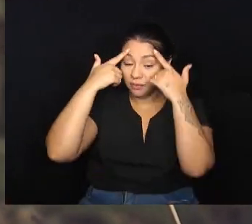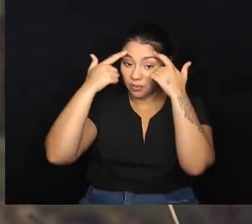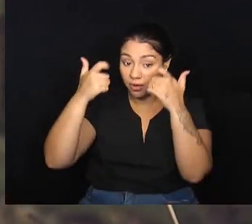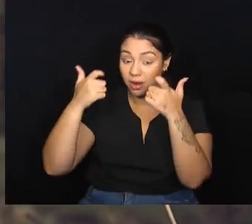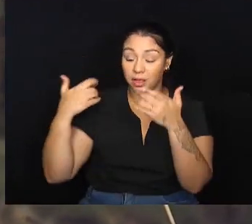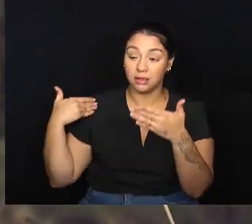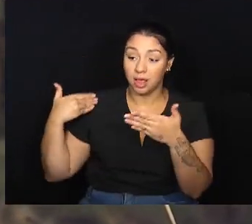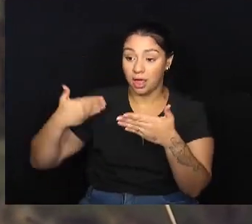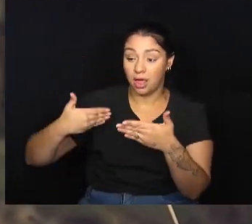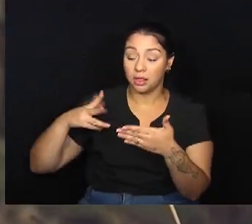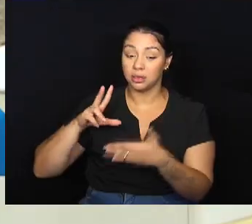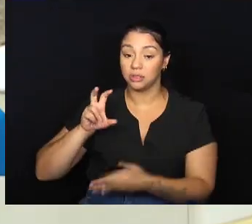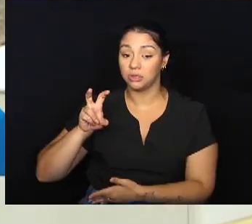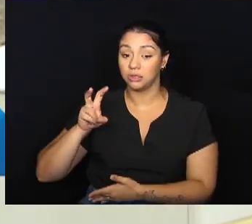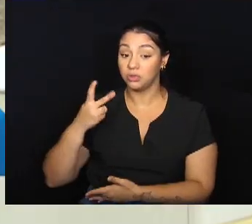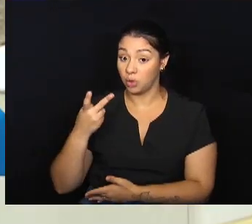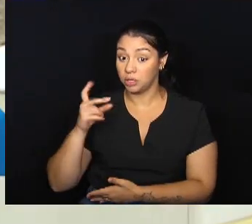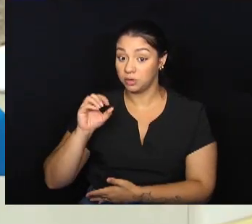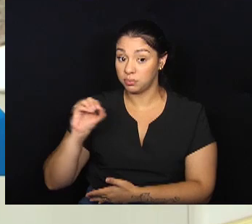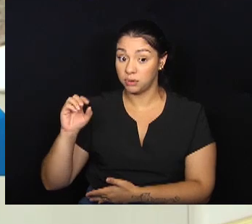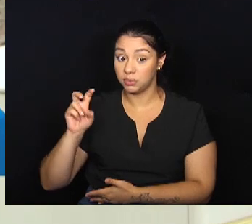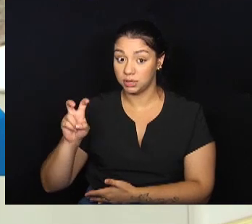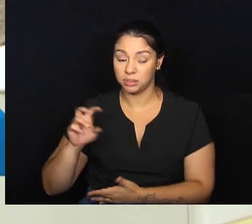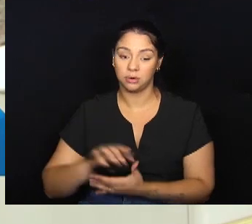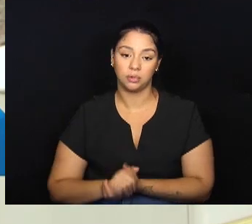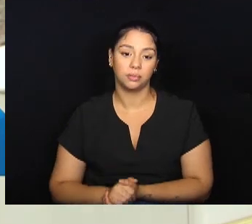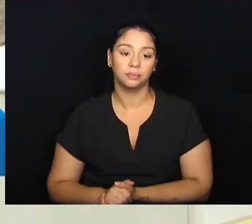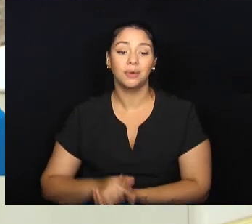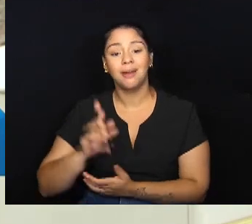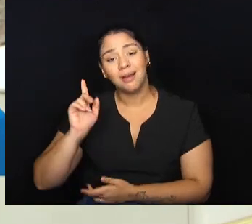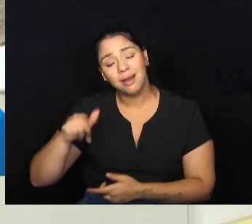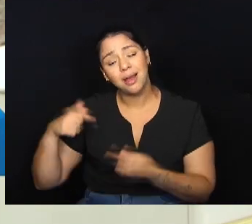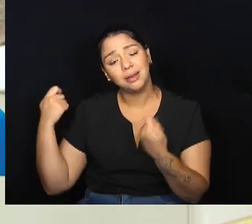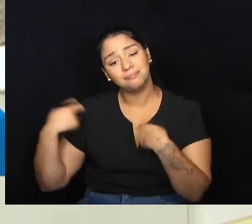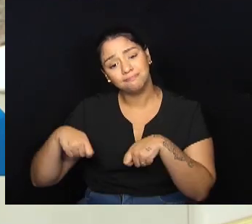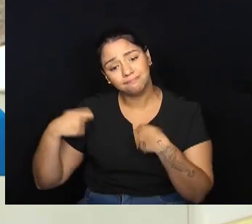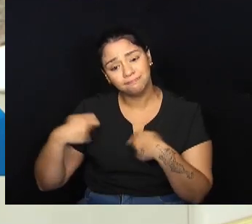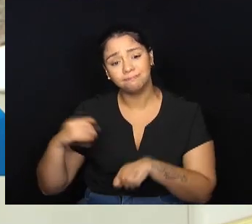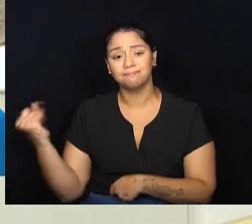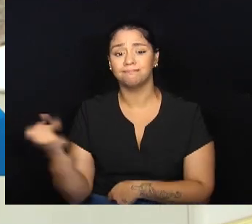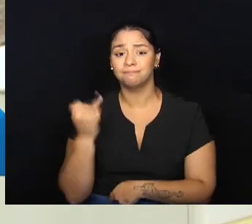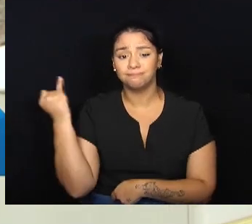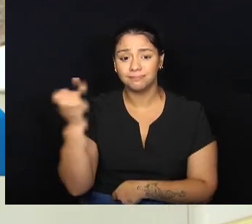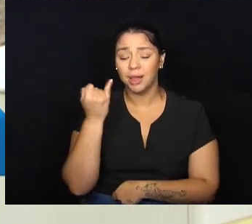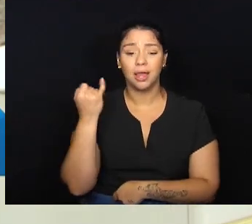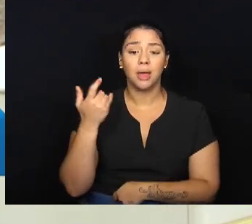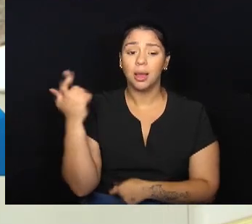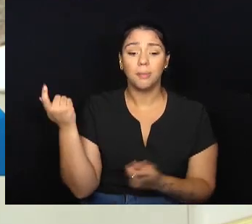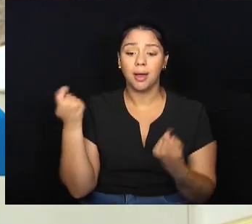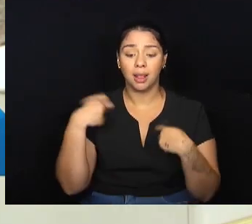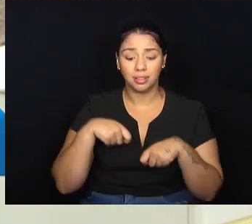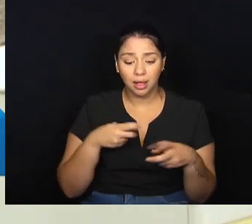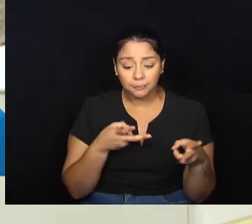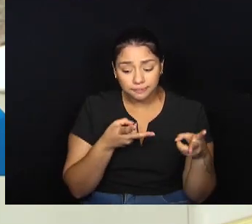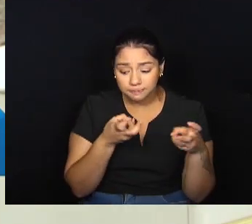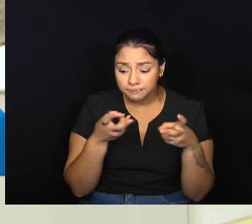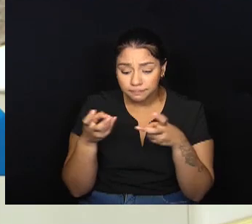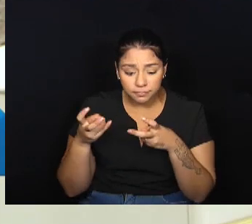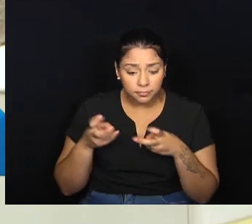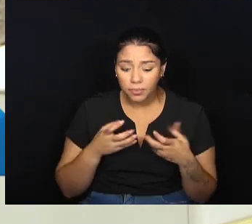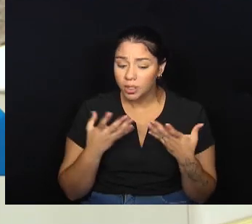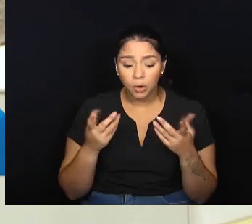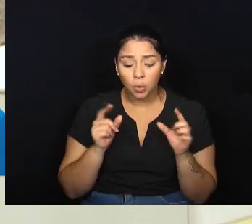desde 2005. Essa compilação de dados é fundamental para que a gente possa mapear onde